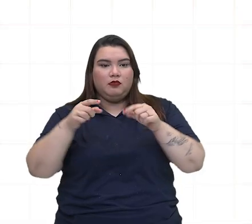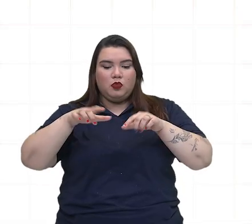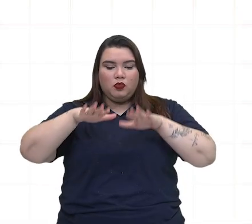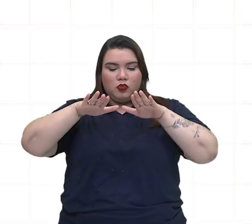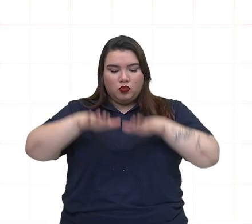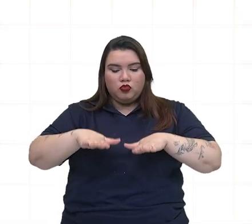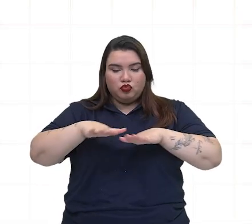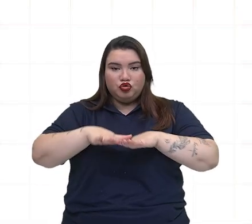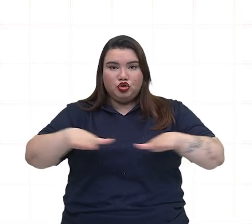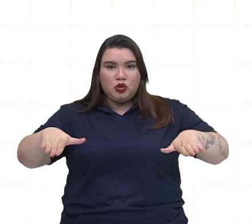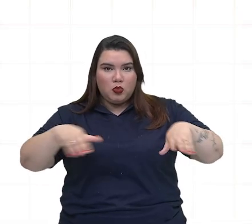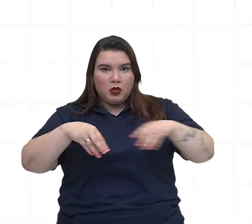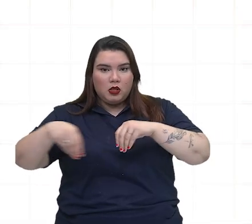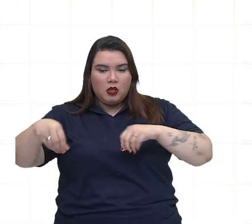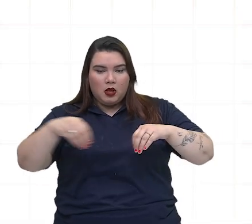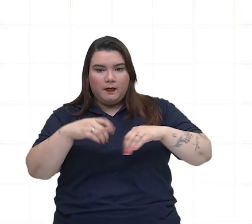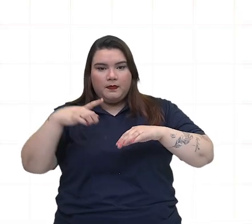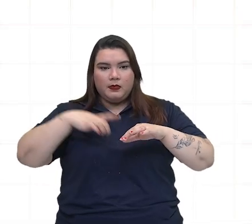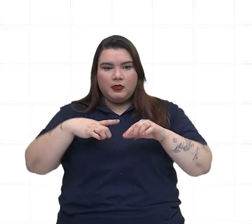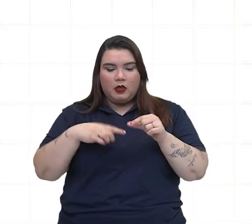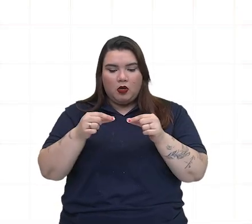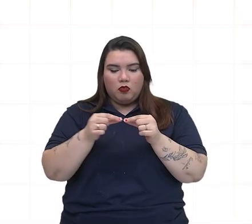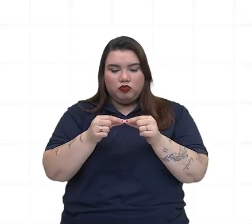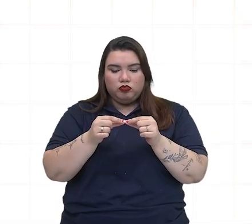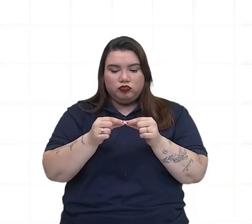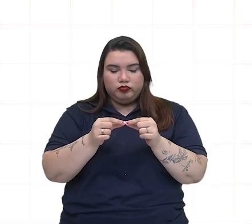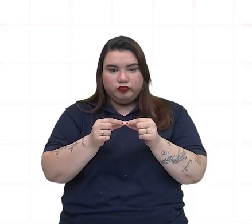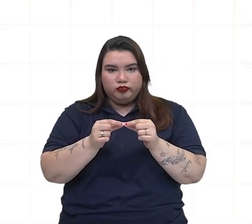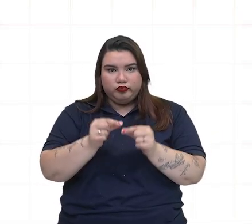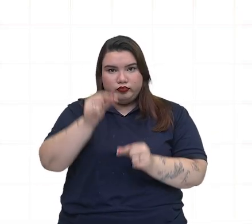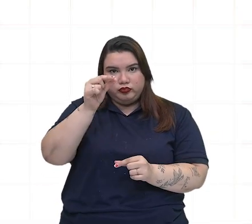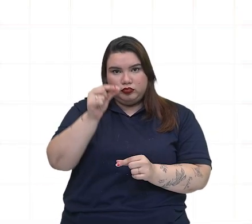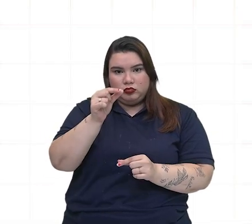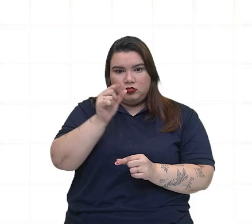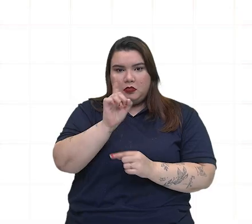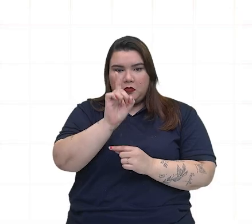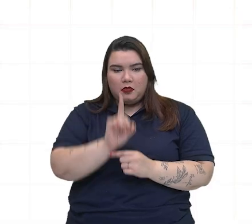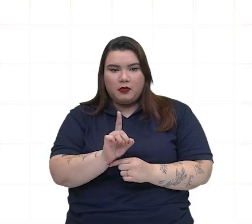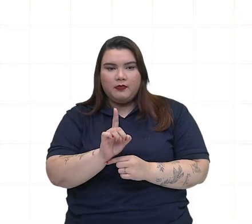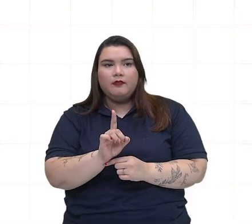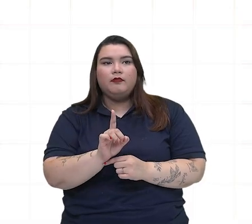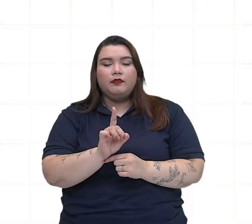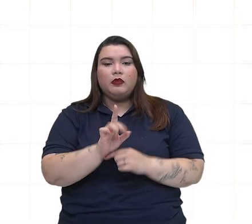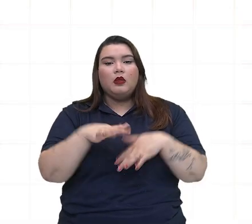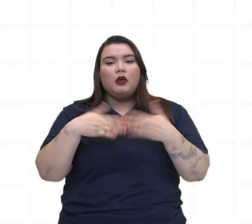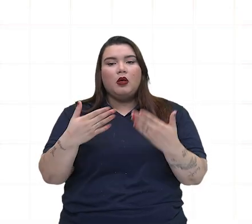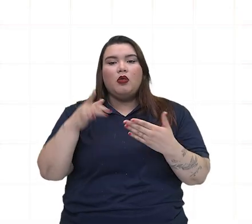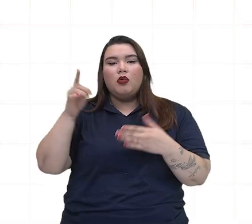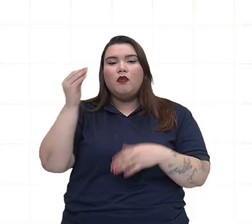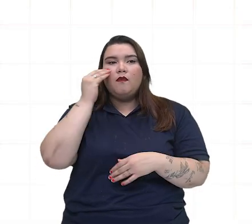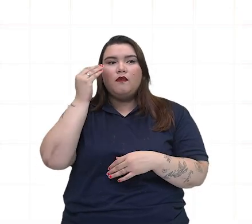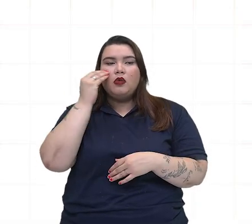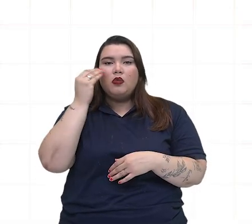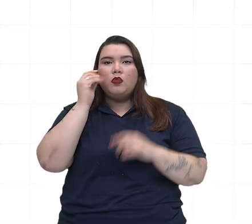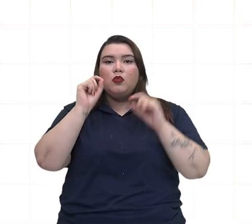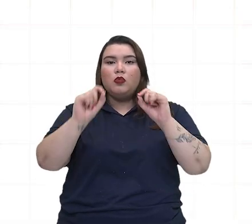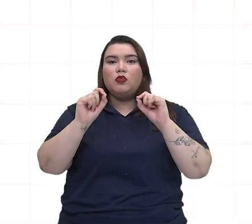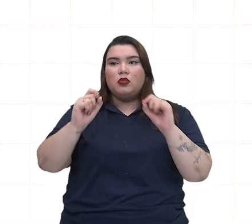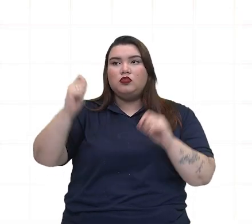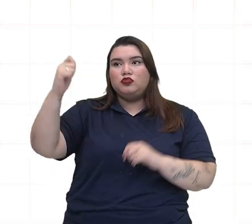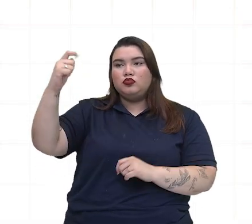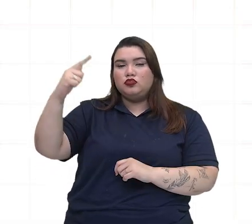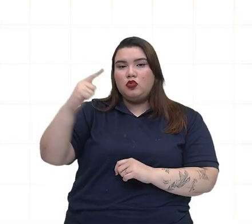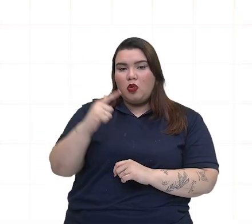vertical, e ao longo do dia, esses povos eles começavam a observar a projeção da